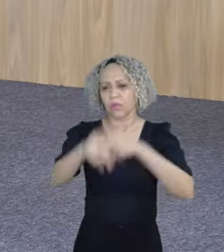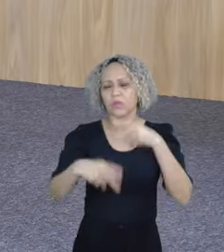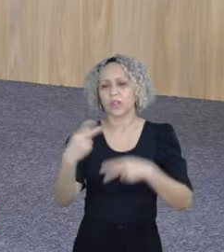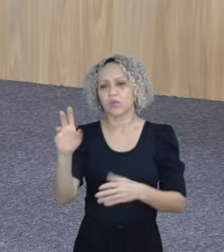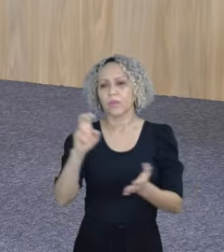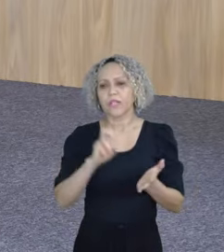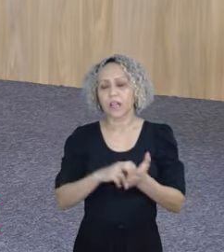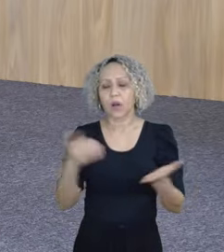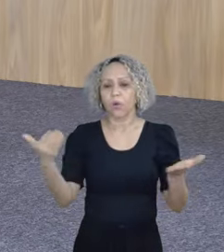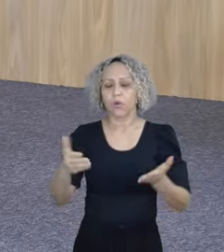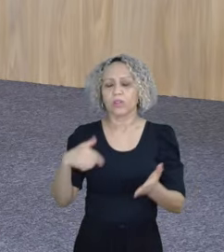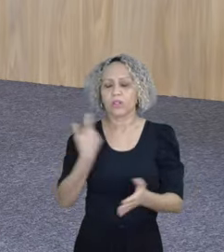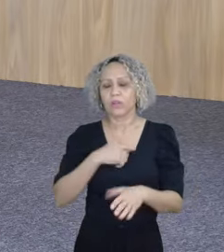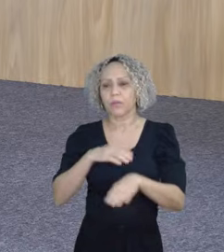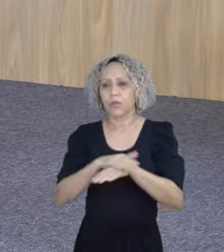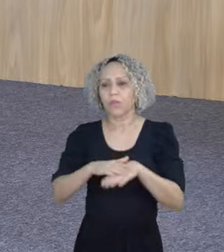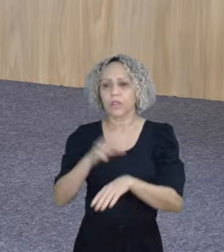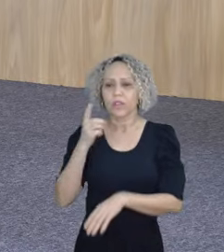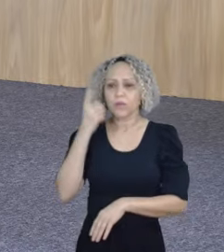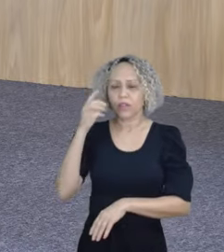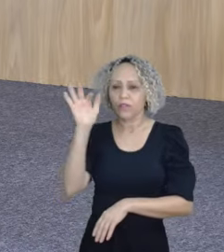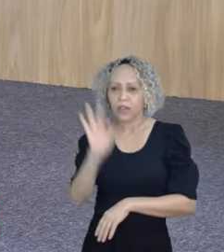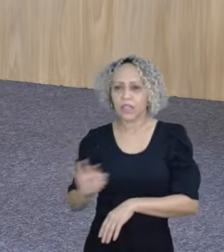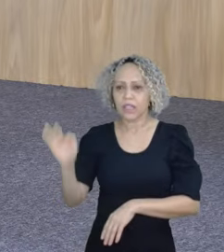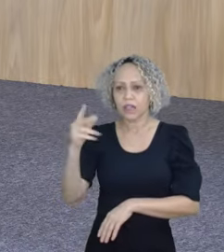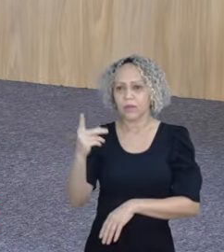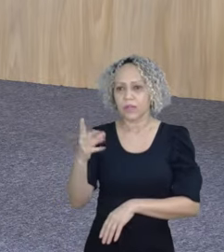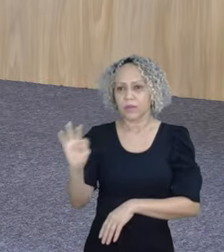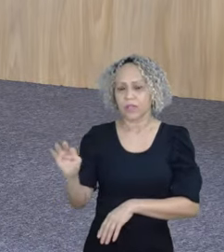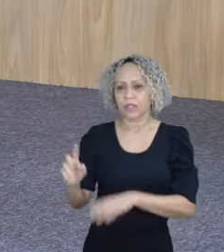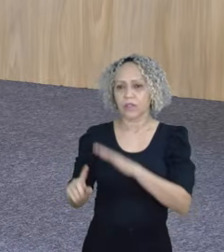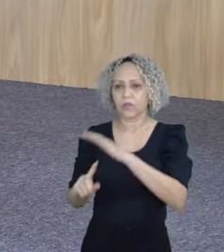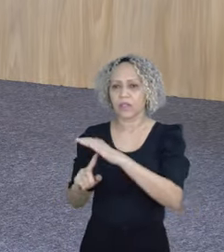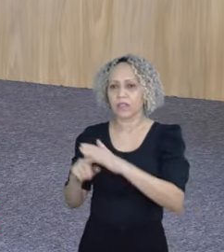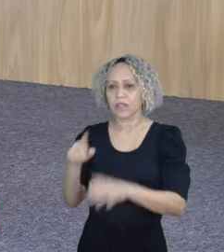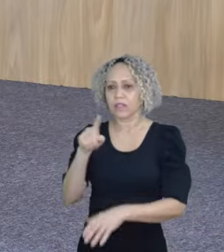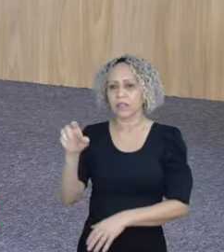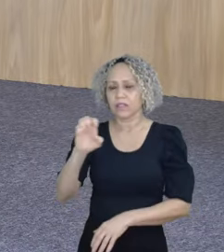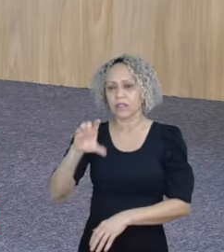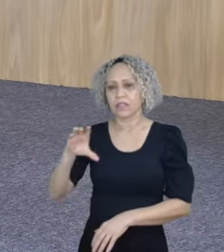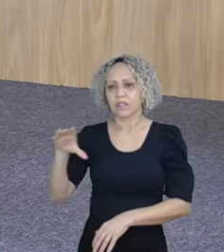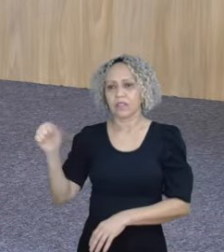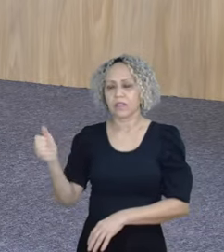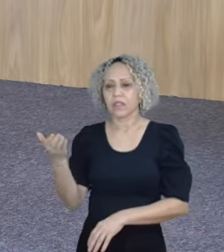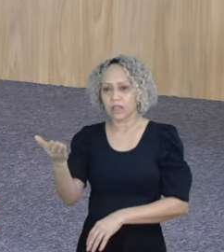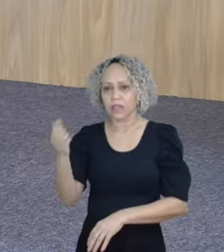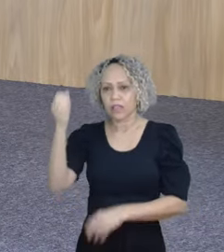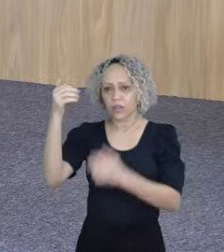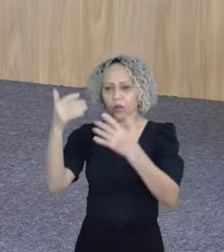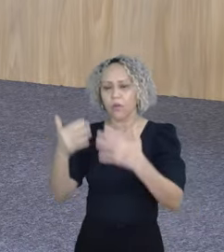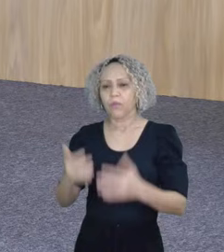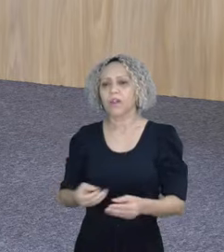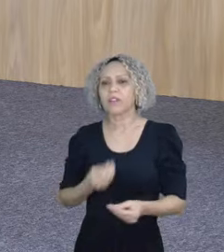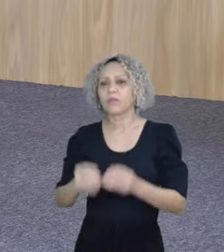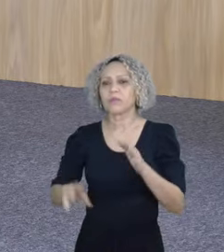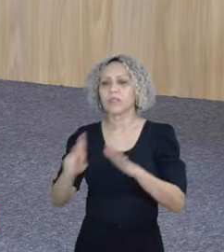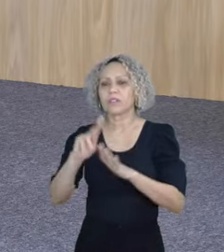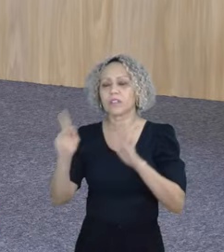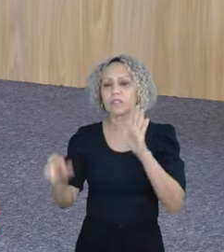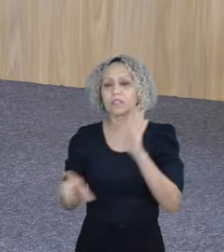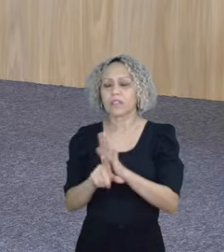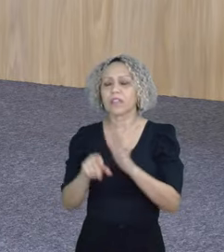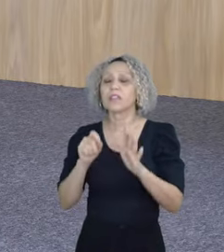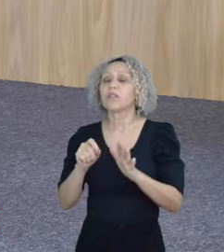manhã. Hoje a gente conversa com o deputado federal pelo PT do Paraná, Zeca Dirceu. Ele comenta o projeto de lei de sua autoria